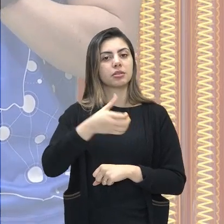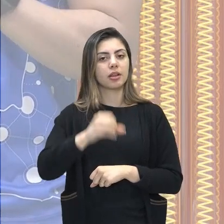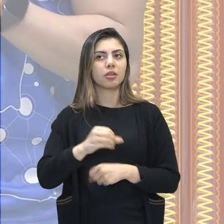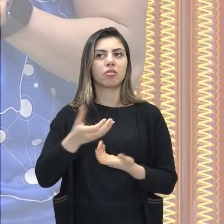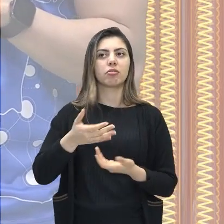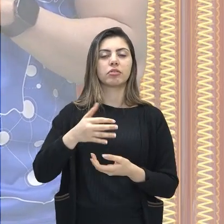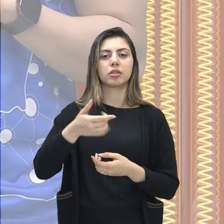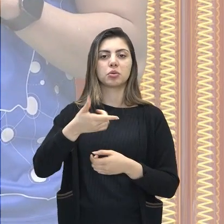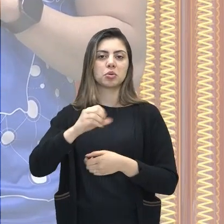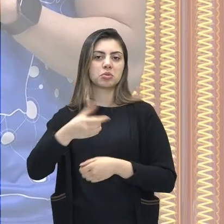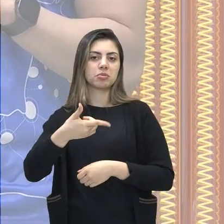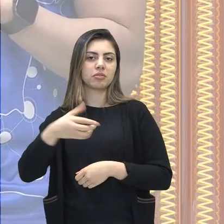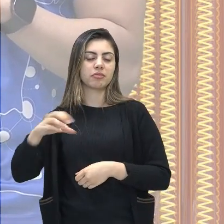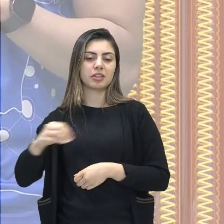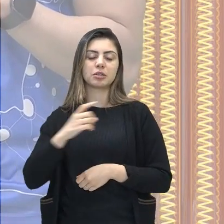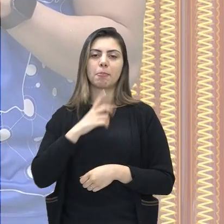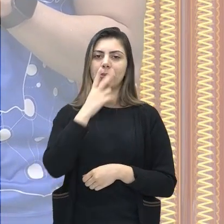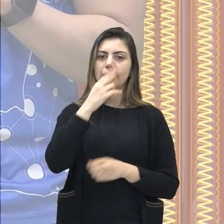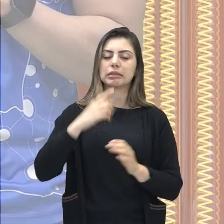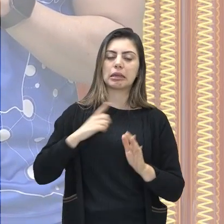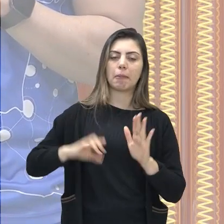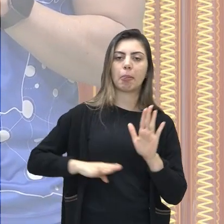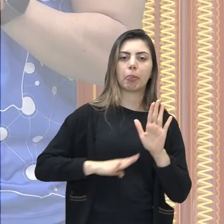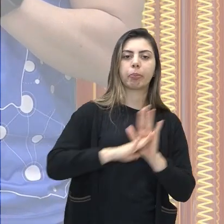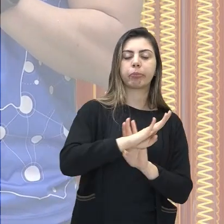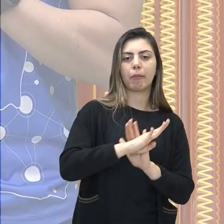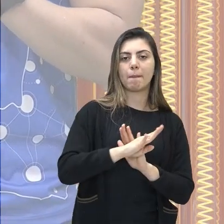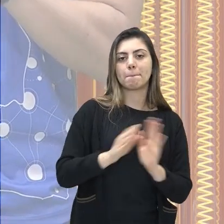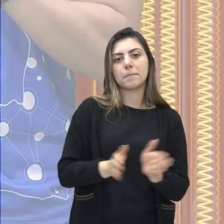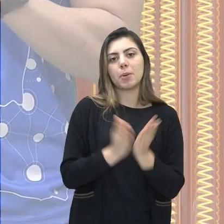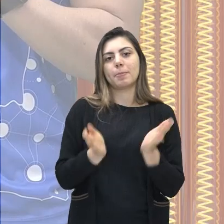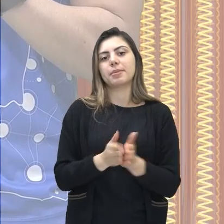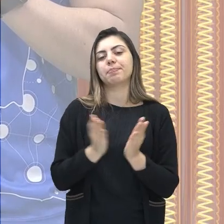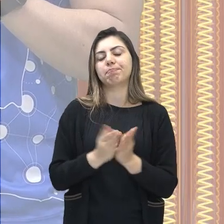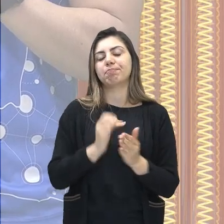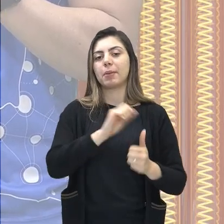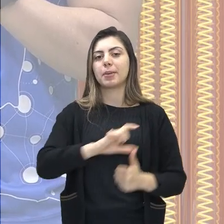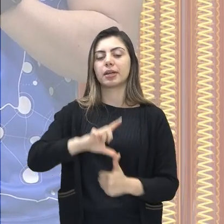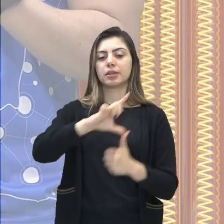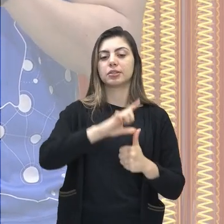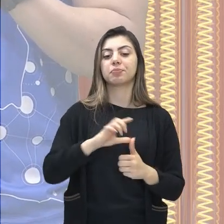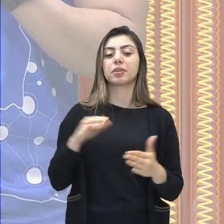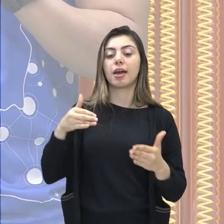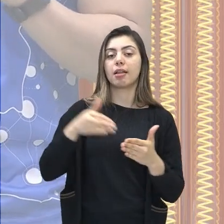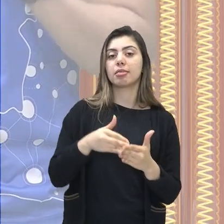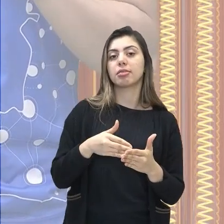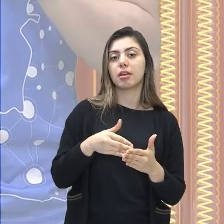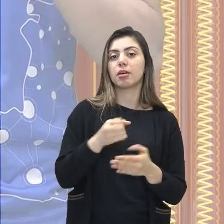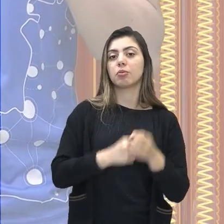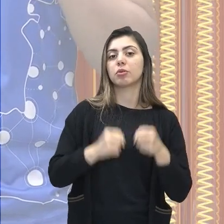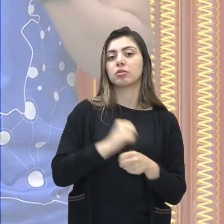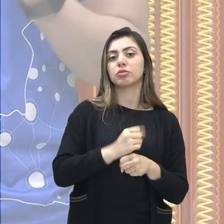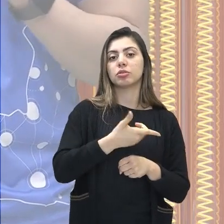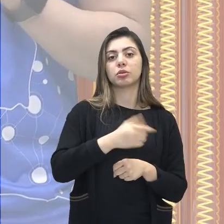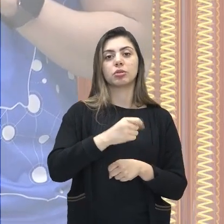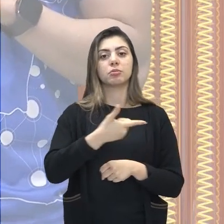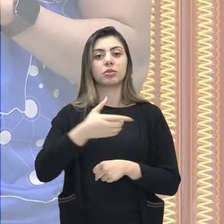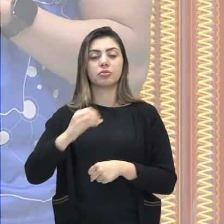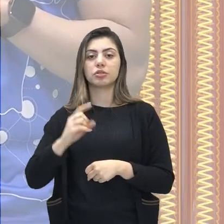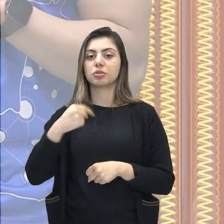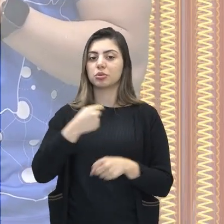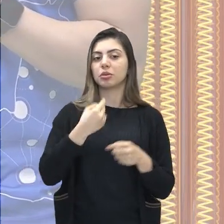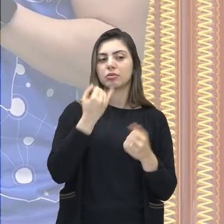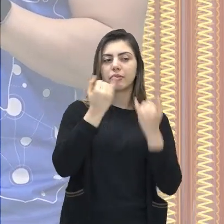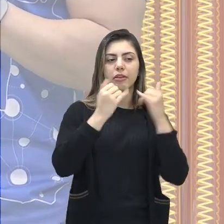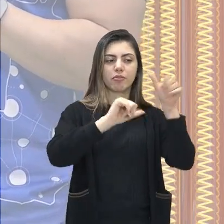aumento dessa pobreza na América Latina, tá certo? E até 2020, tá, que é o dado que a gente vai analisar para toda a